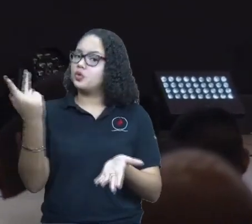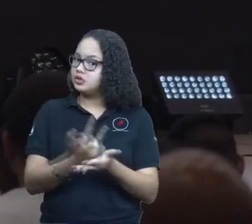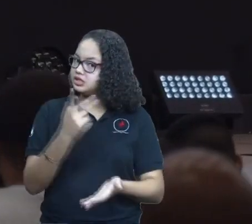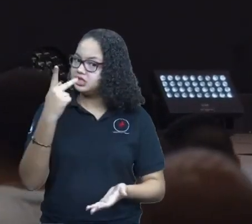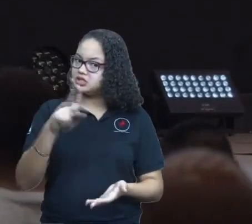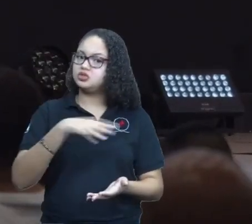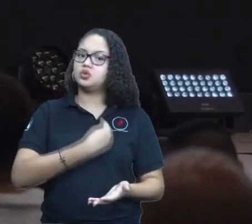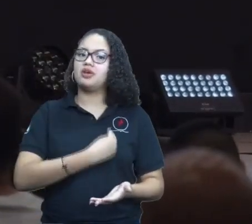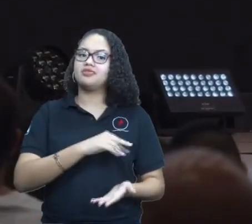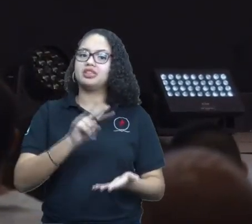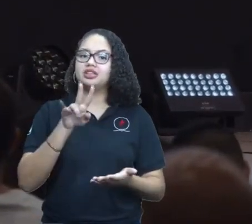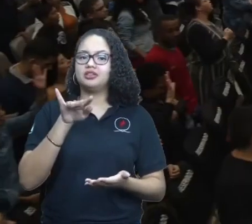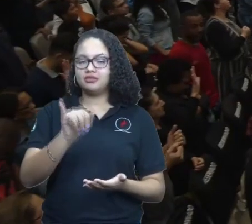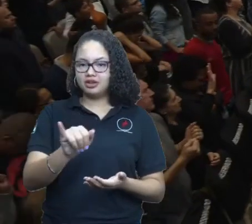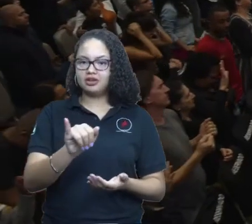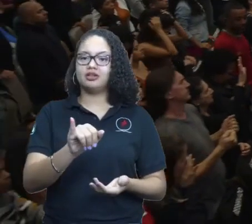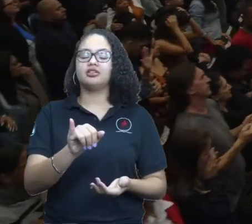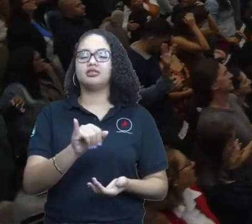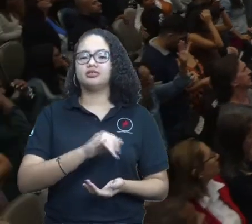mão